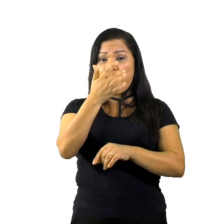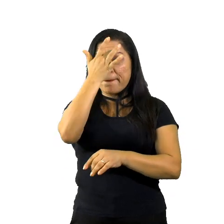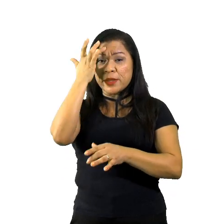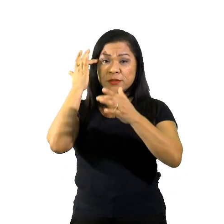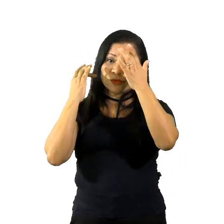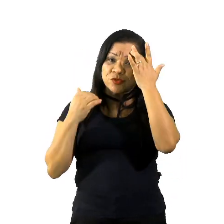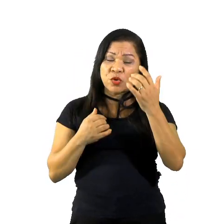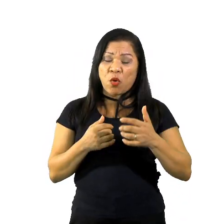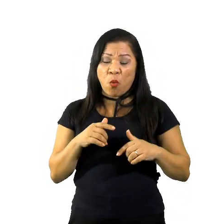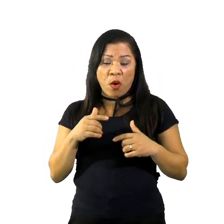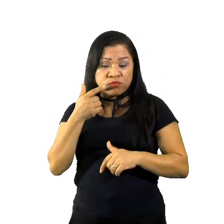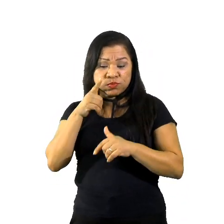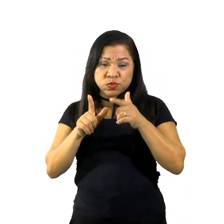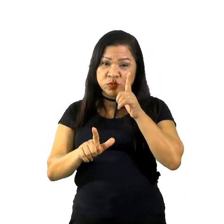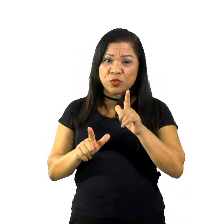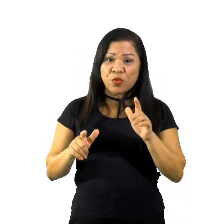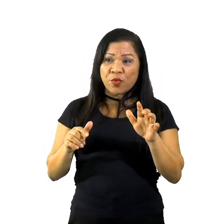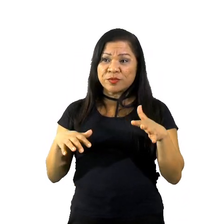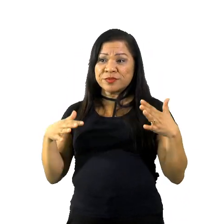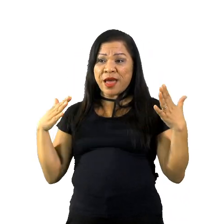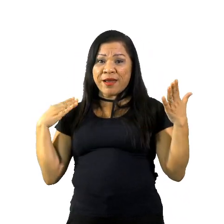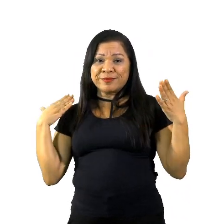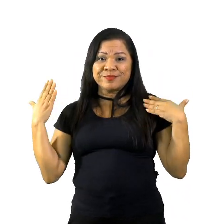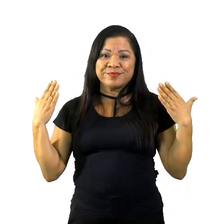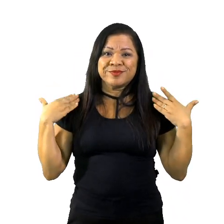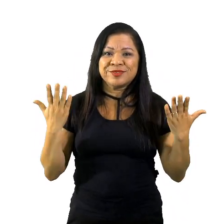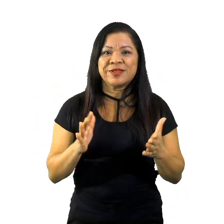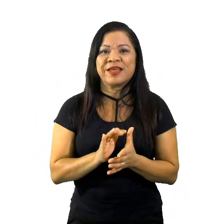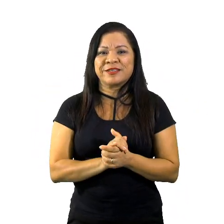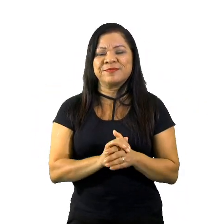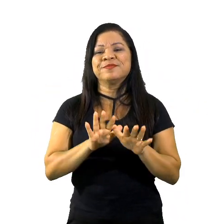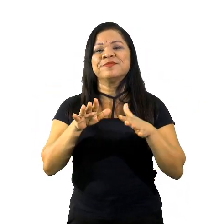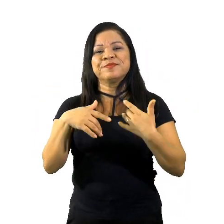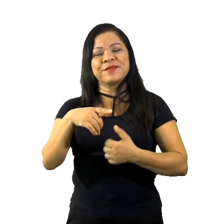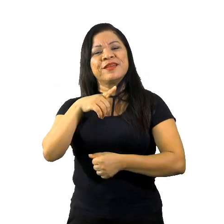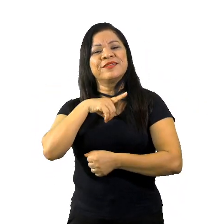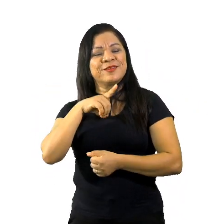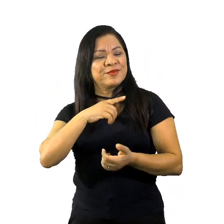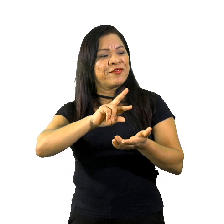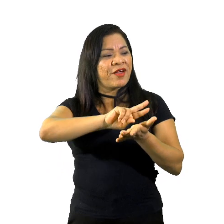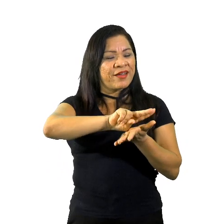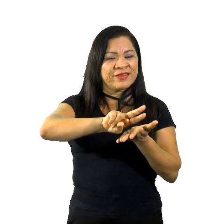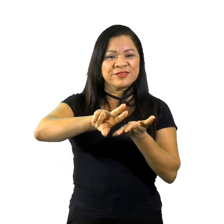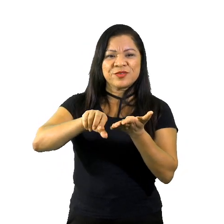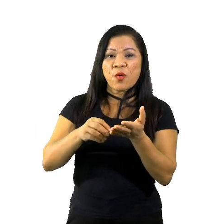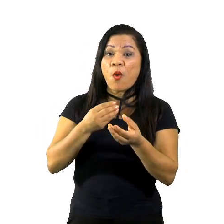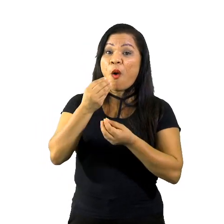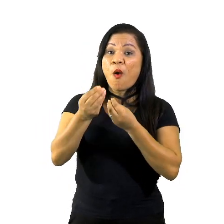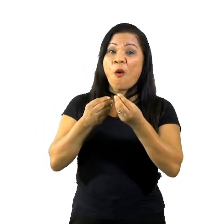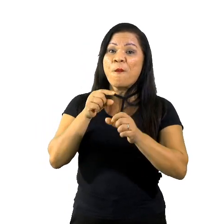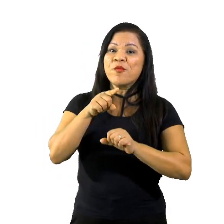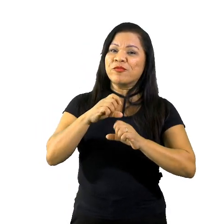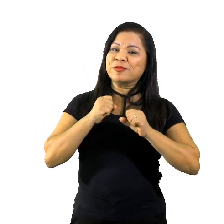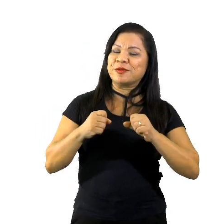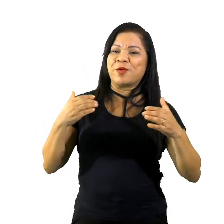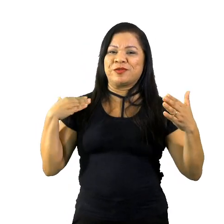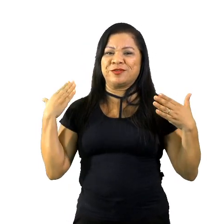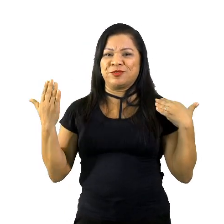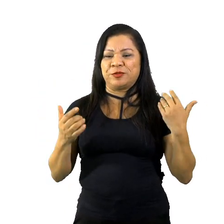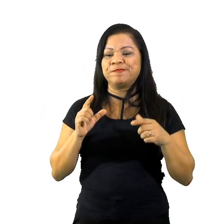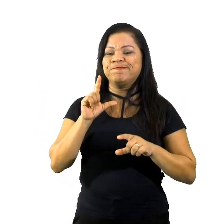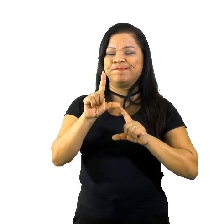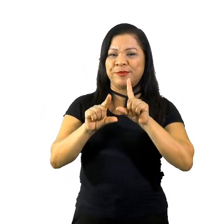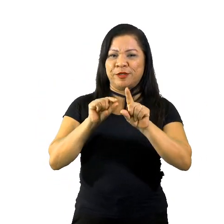BBC lista aqui algumas coisas que você pode fazer para se divertir. Escolha coisas que vão te fazer bem,